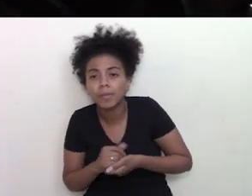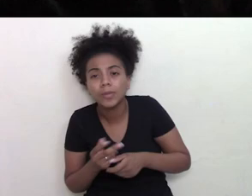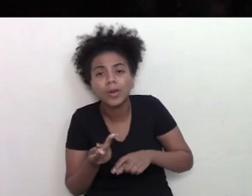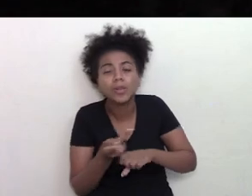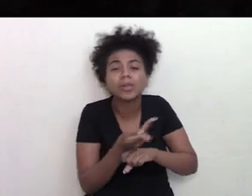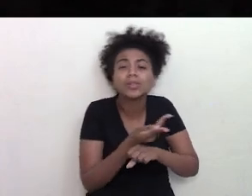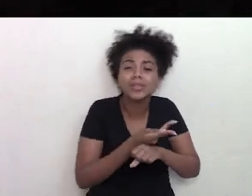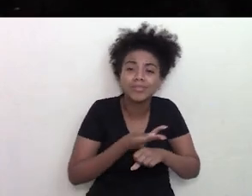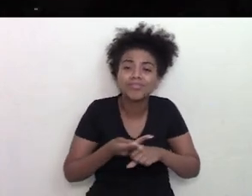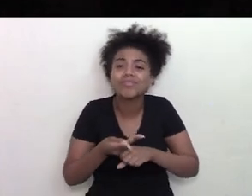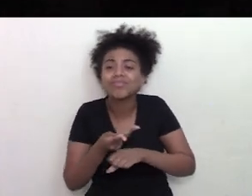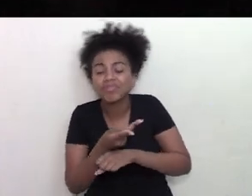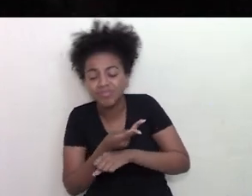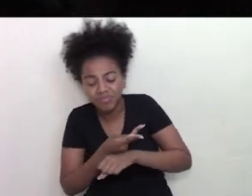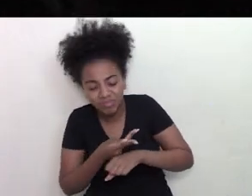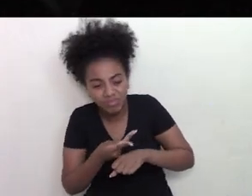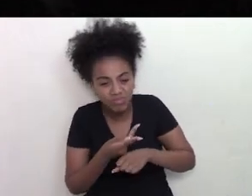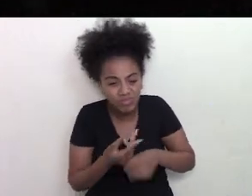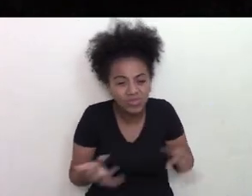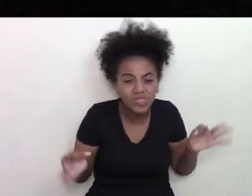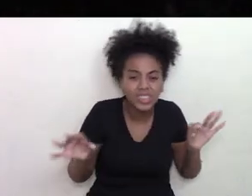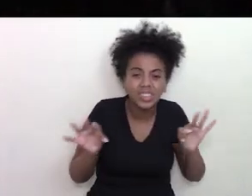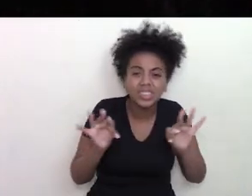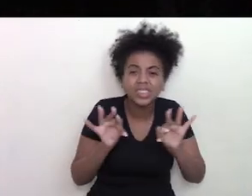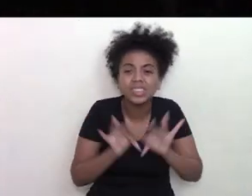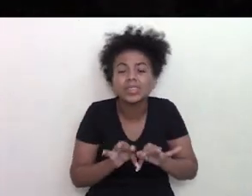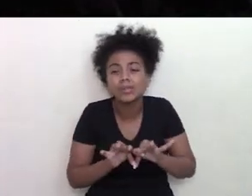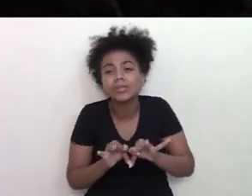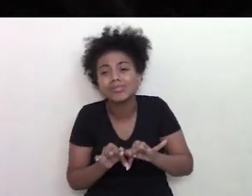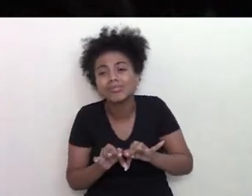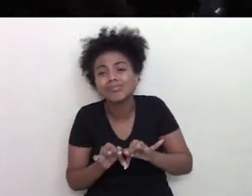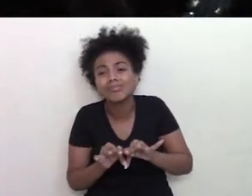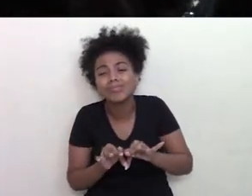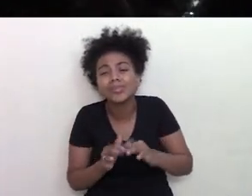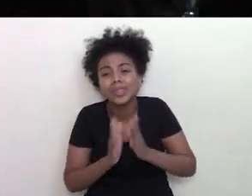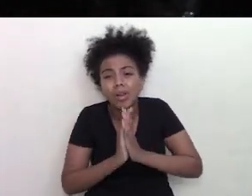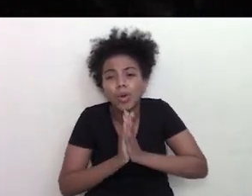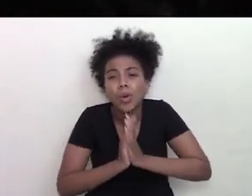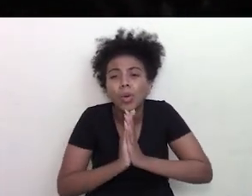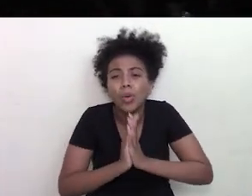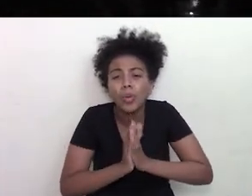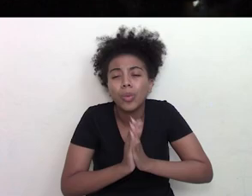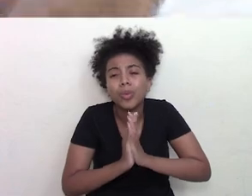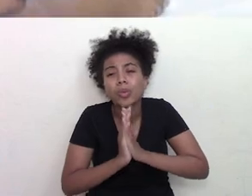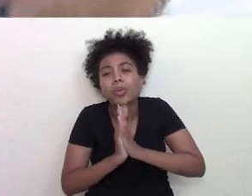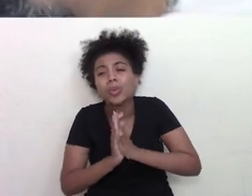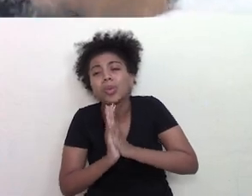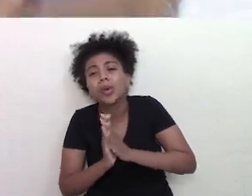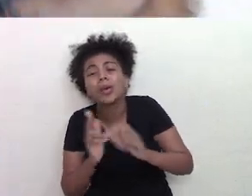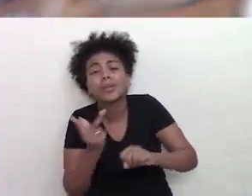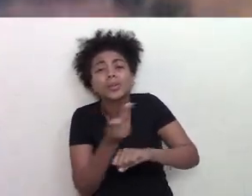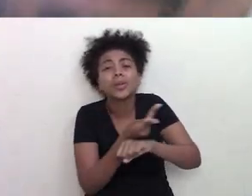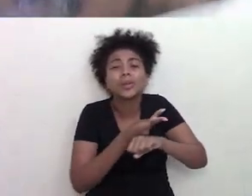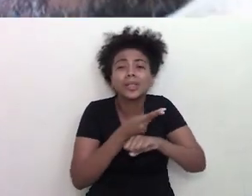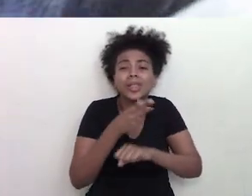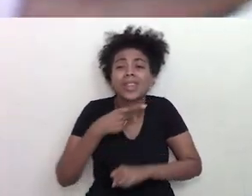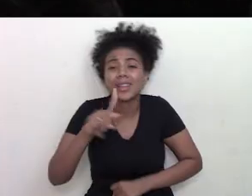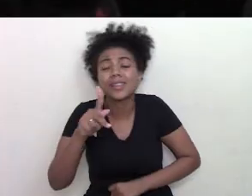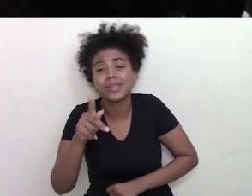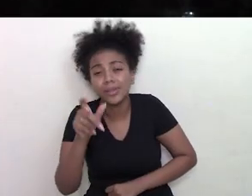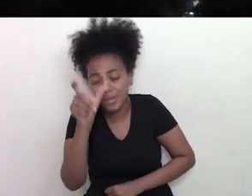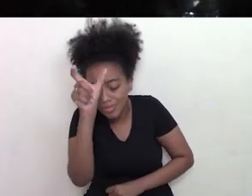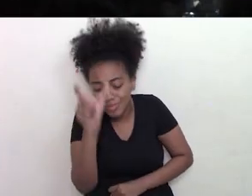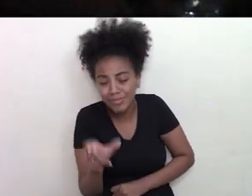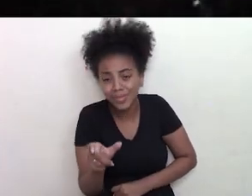Agora tem um fim, mas eu te peço, não procure nele